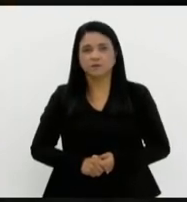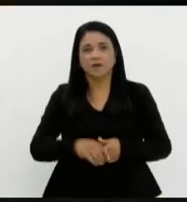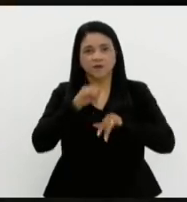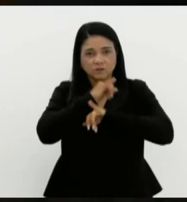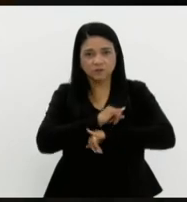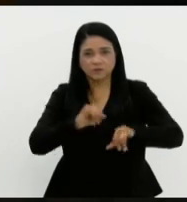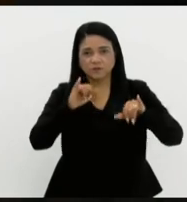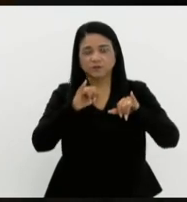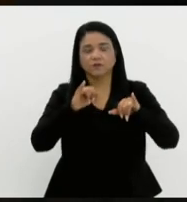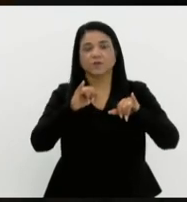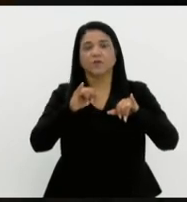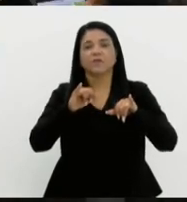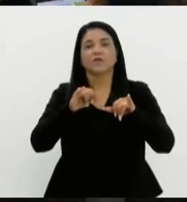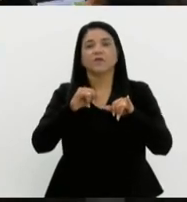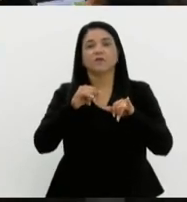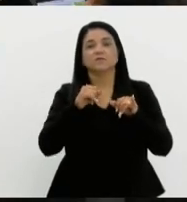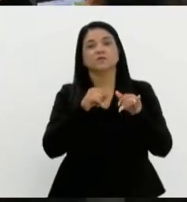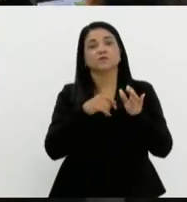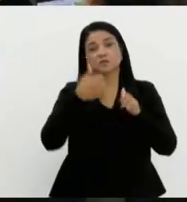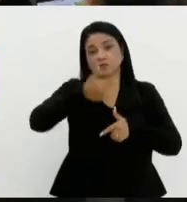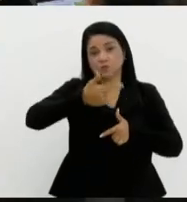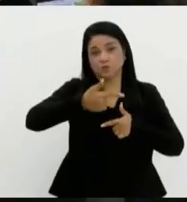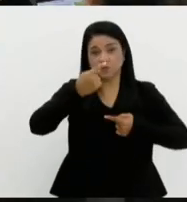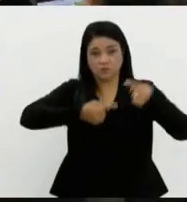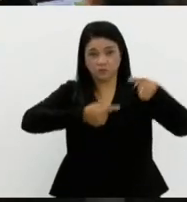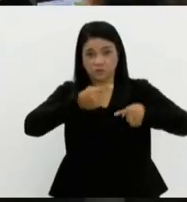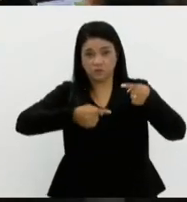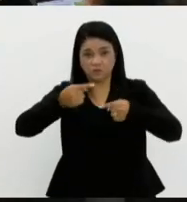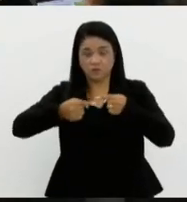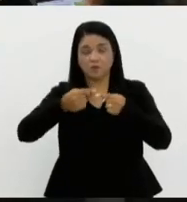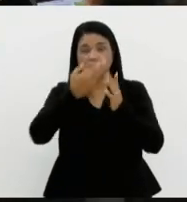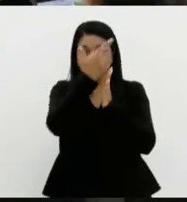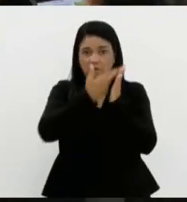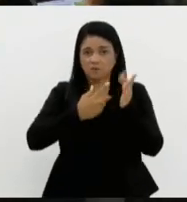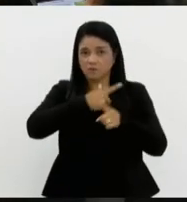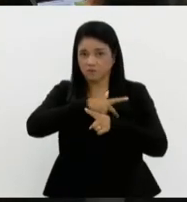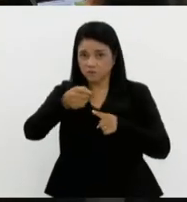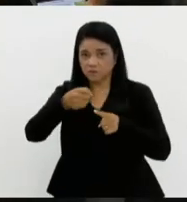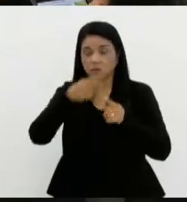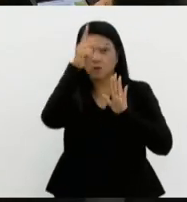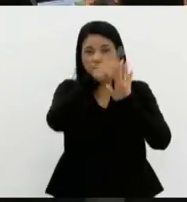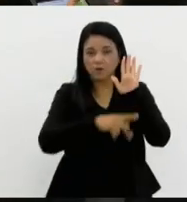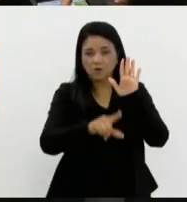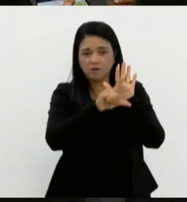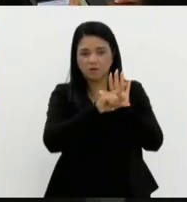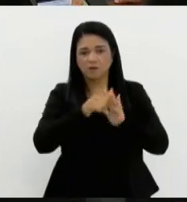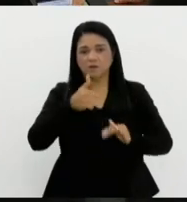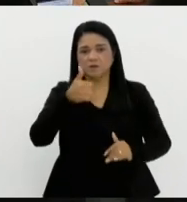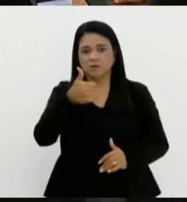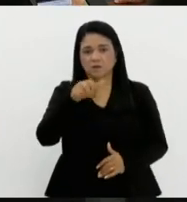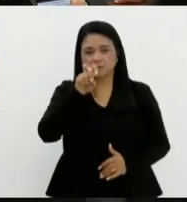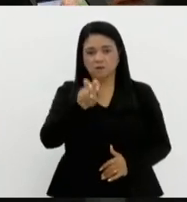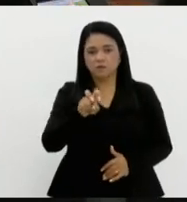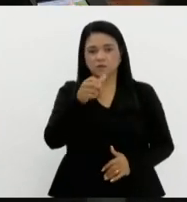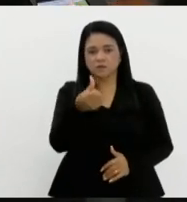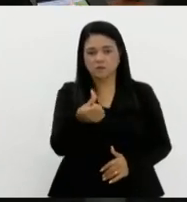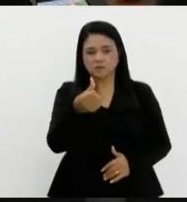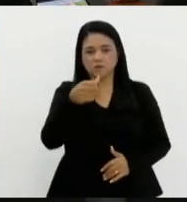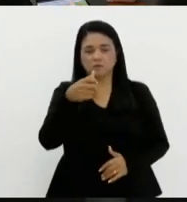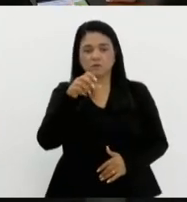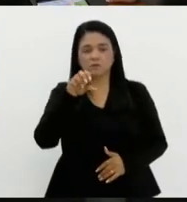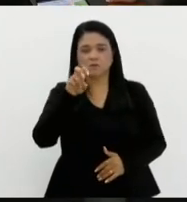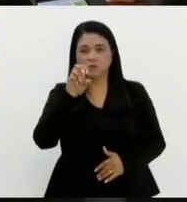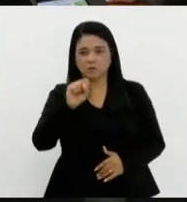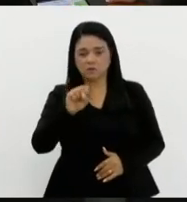Anuncio, em tramitação ordinária, em segunda discussão, redação do vencido, projeto de lei número 5.685-A